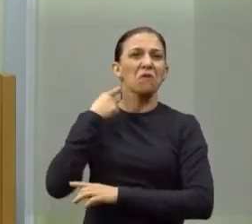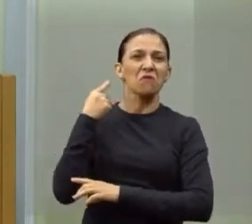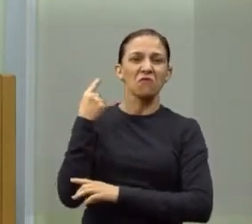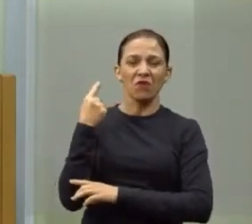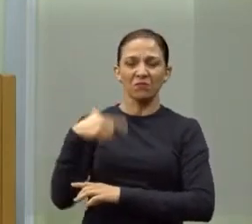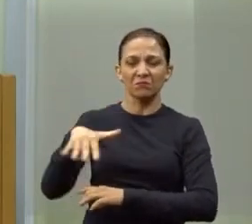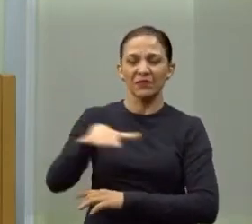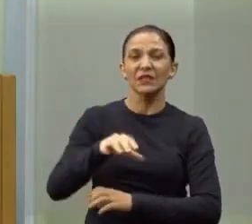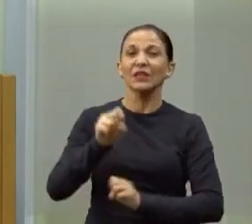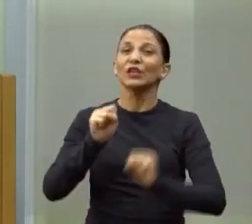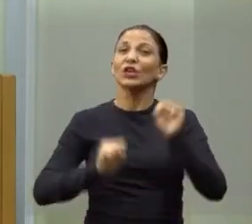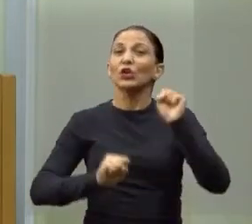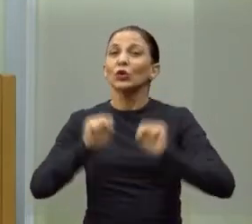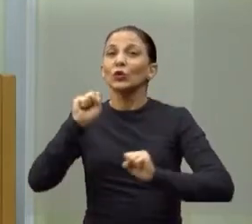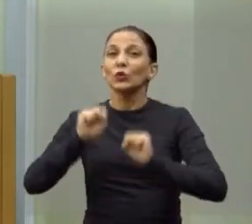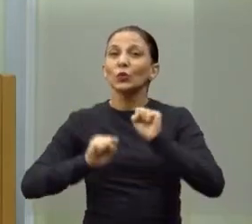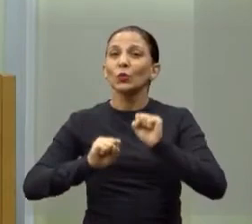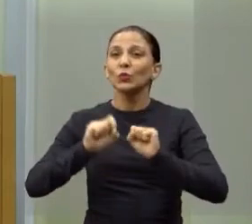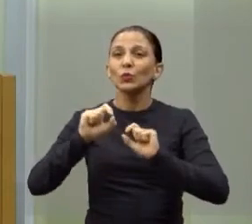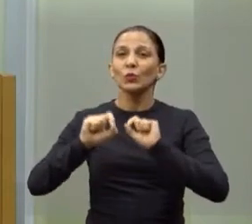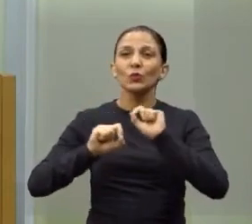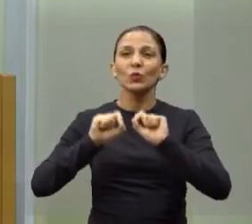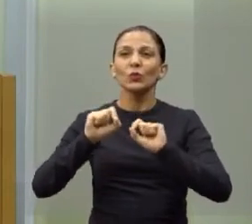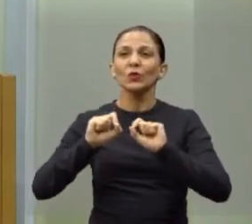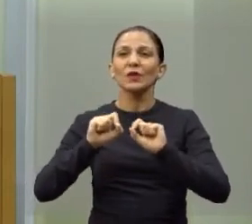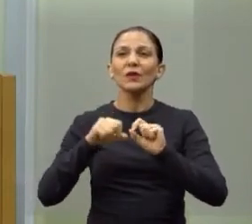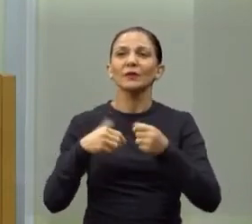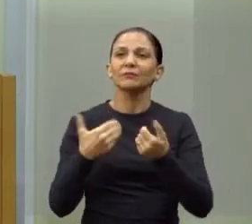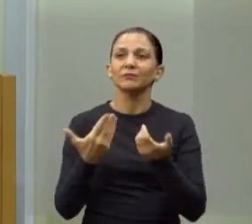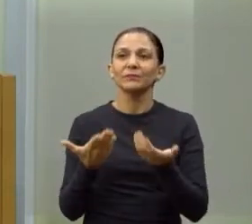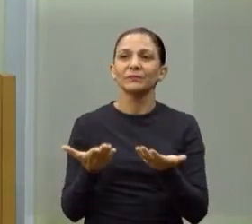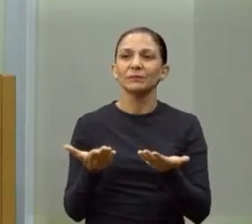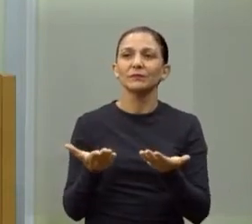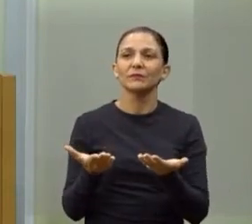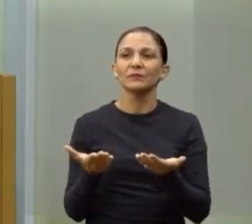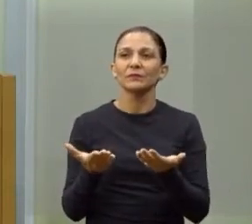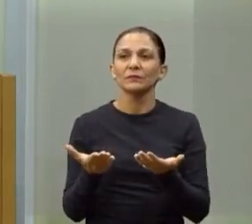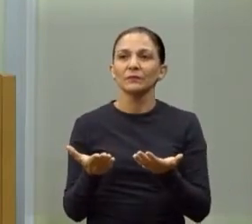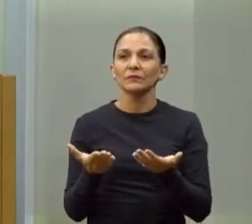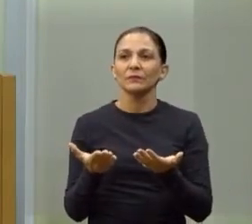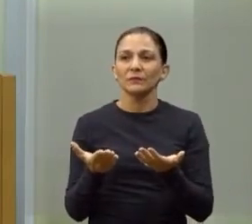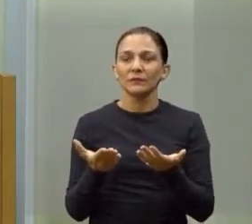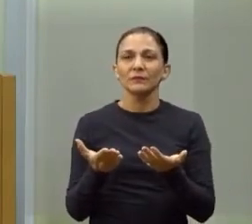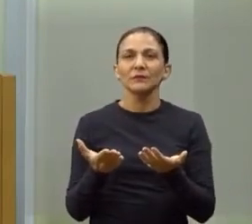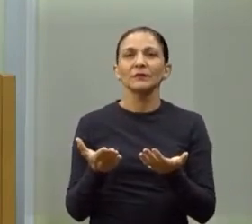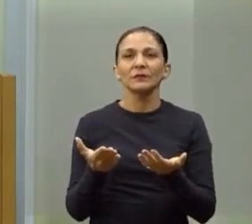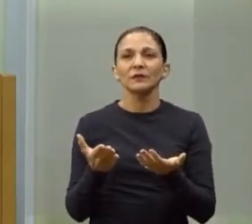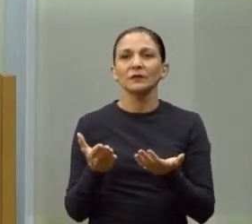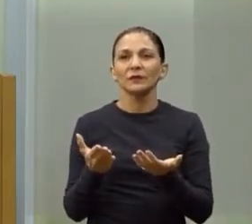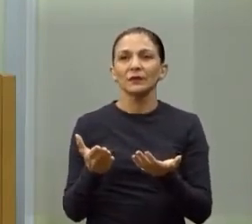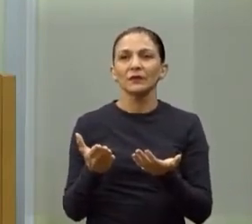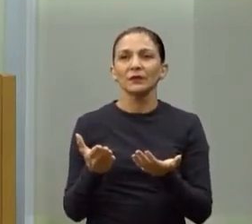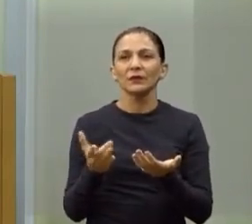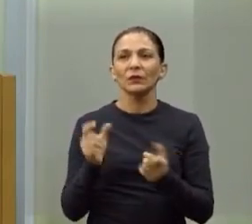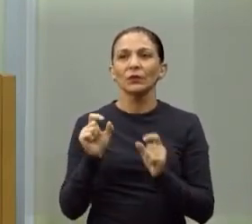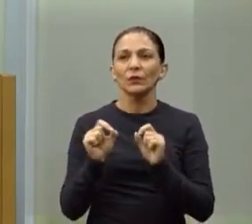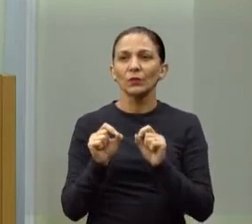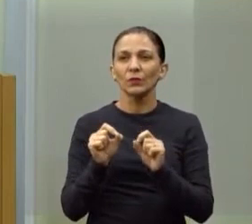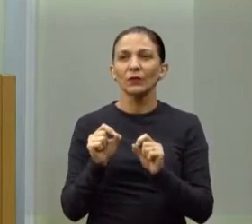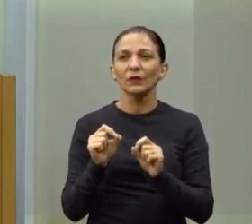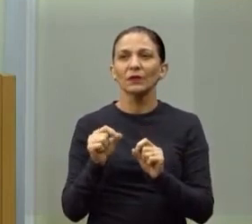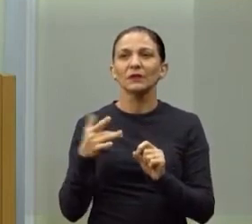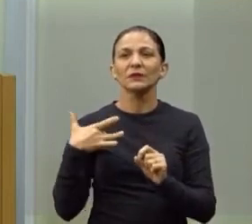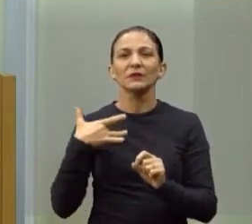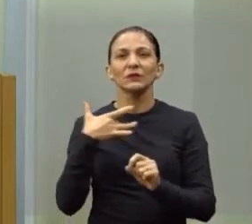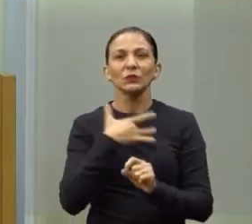como indústrias, vereador Alcindo, nocivos à saúde dos brasileiros, como a